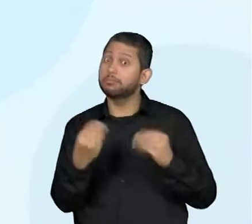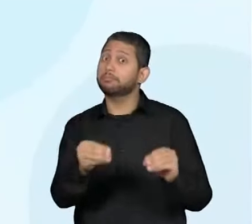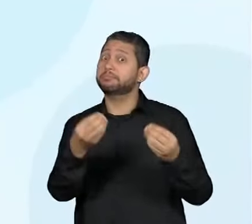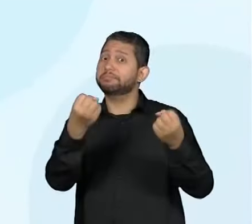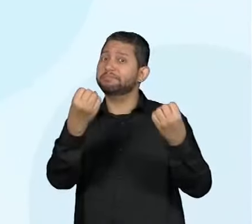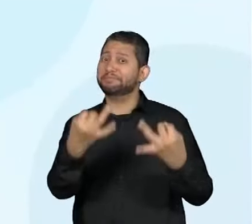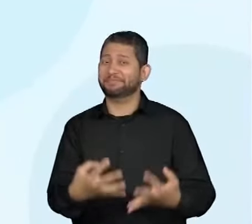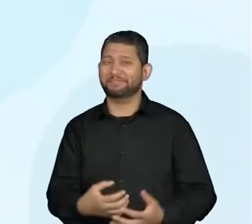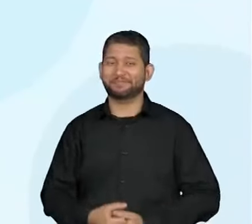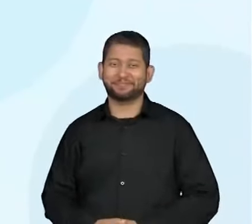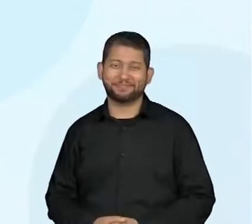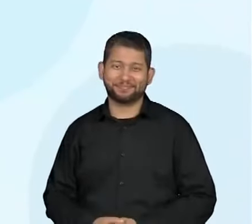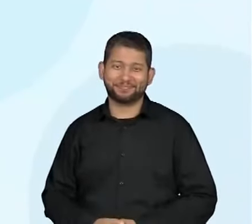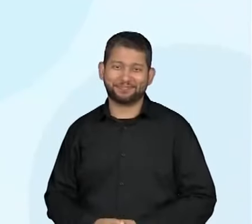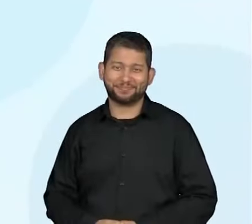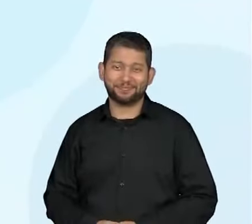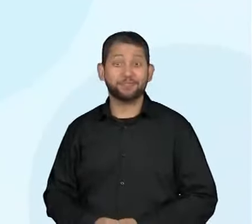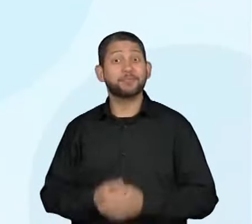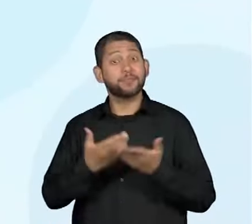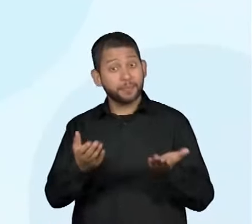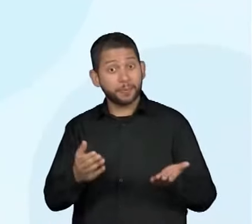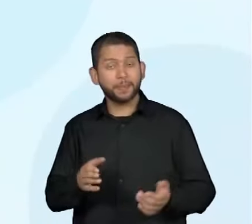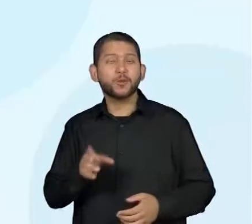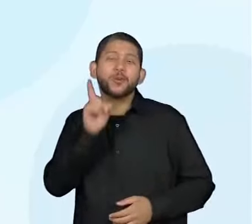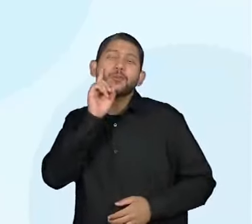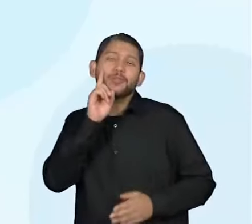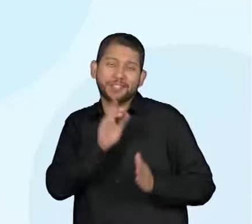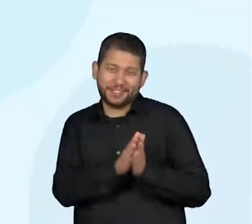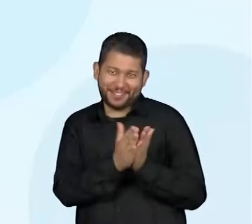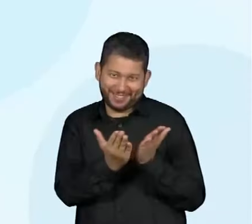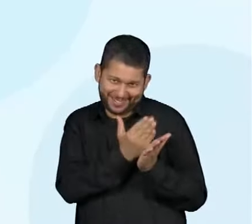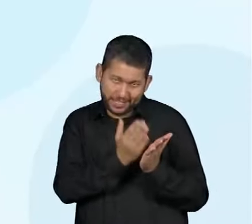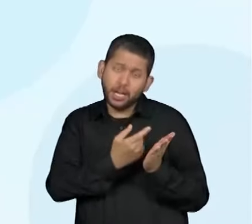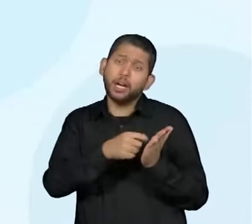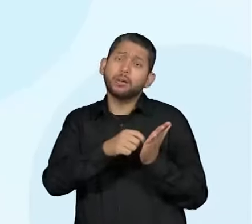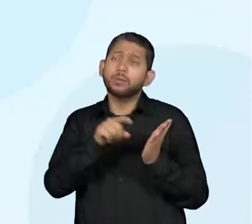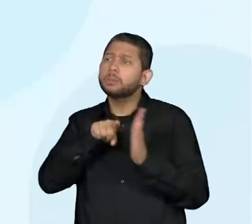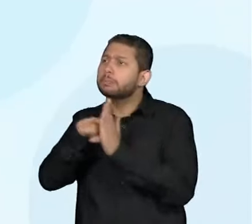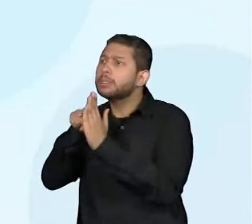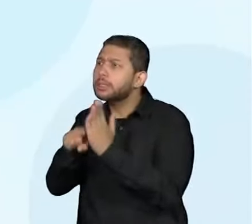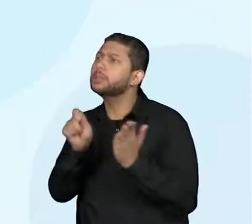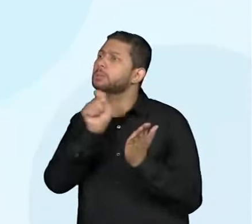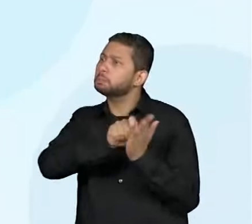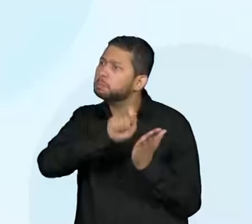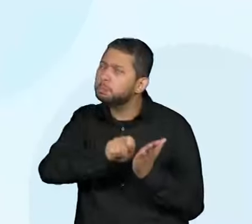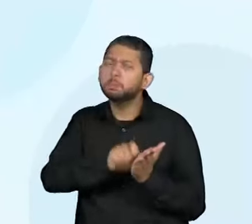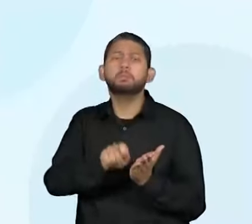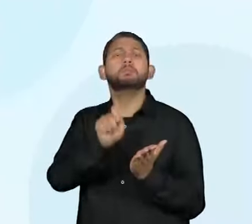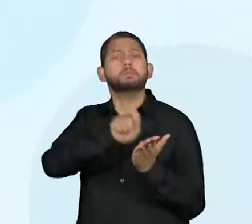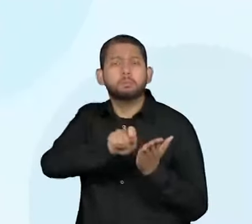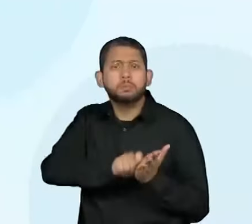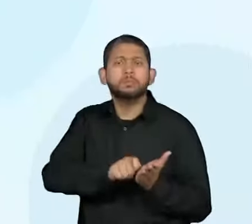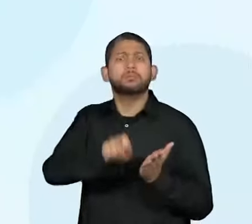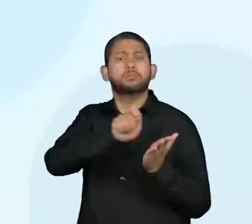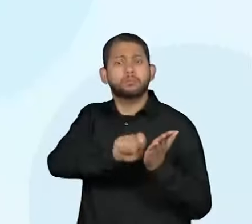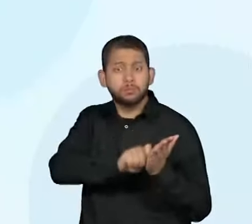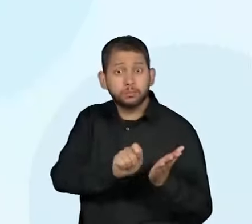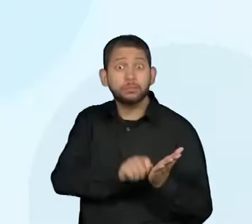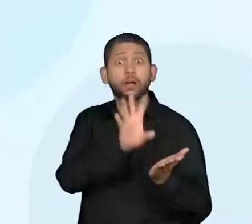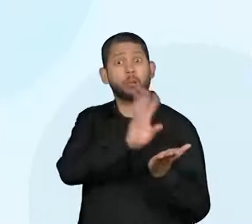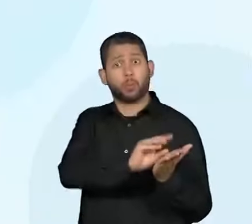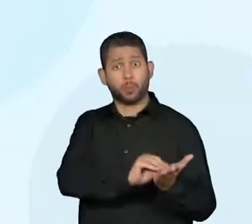a pesquisa, anote aí no seu diário de bordo todas as informações e depois preencha a ficha que você tem aí no